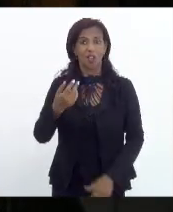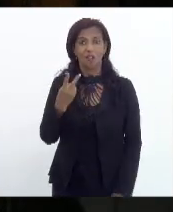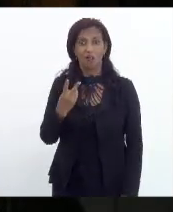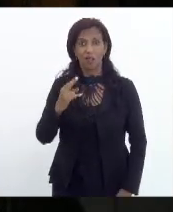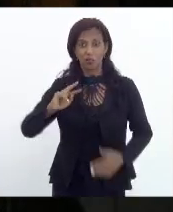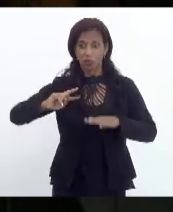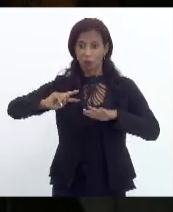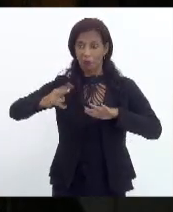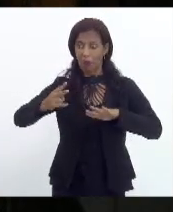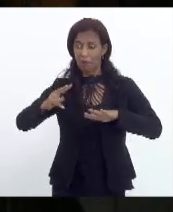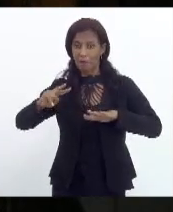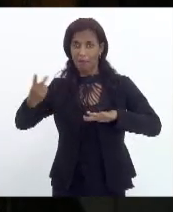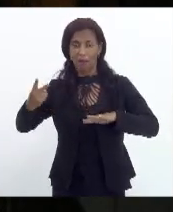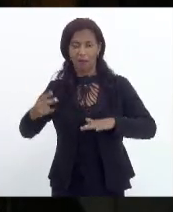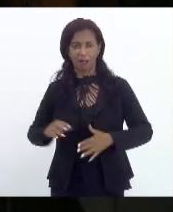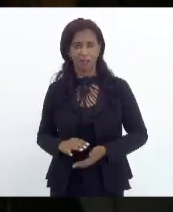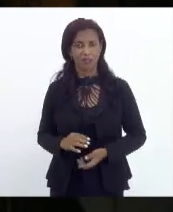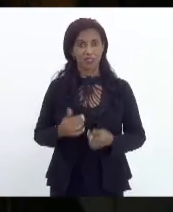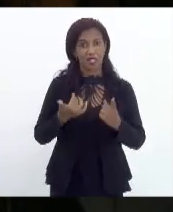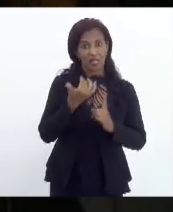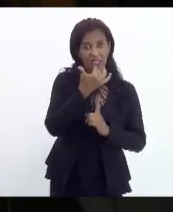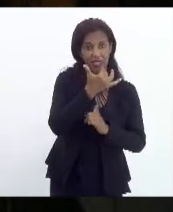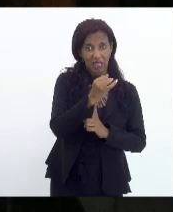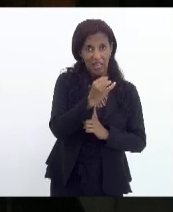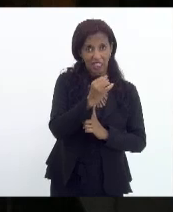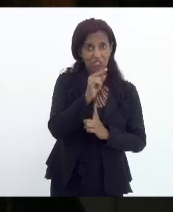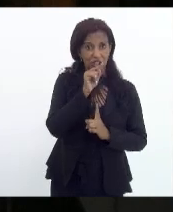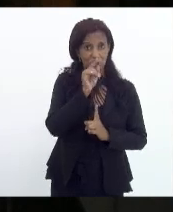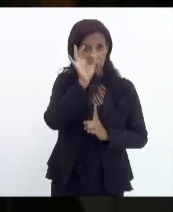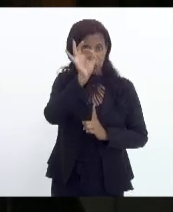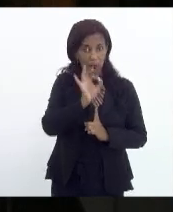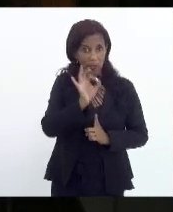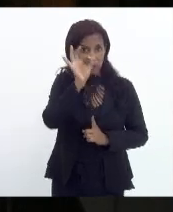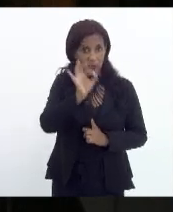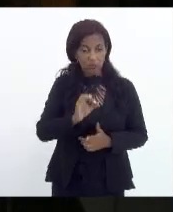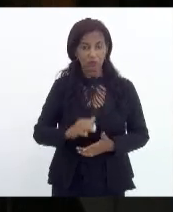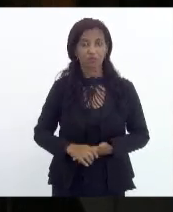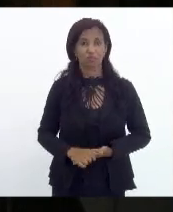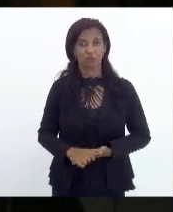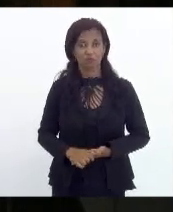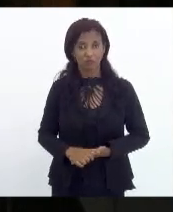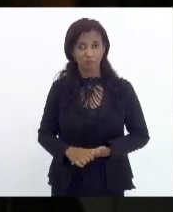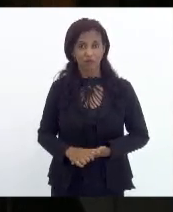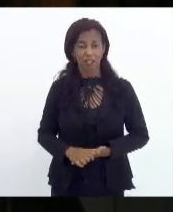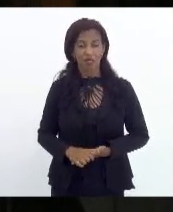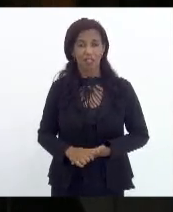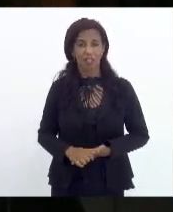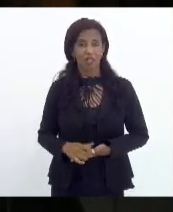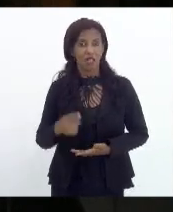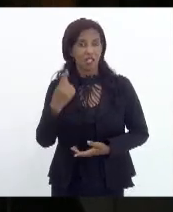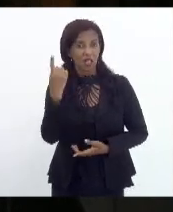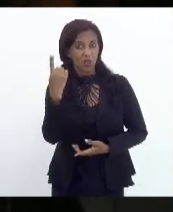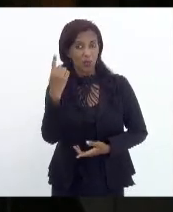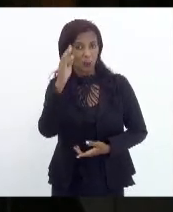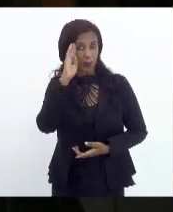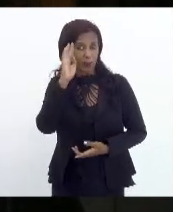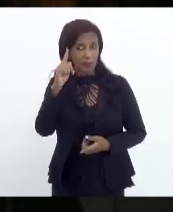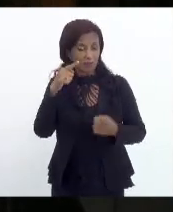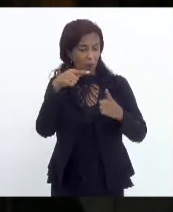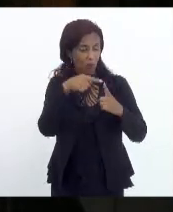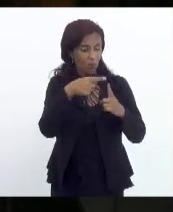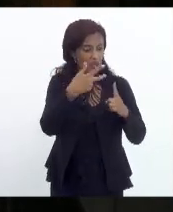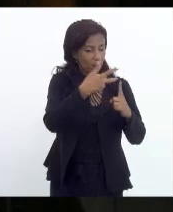dígitos Isto é de 10 pontos percentuais e um dos itens que